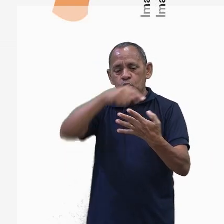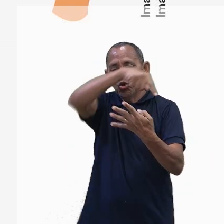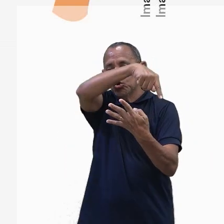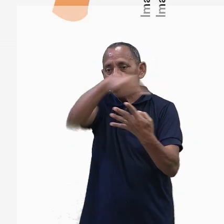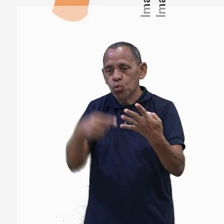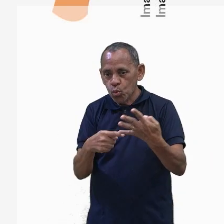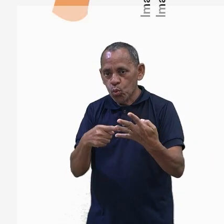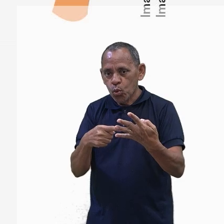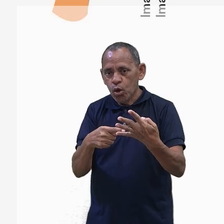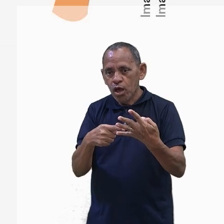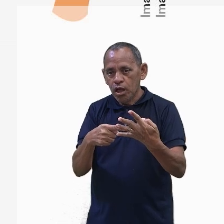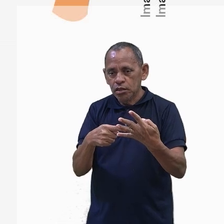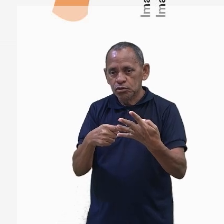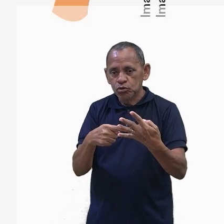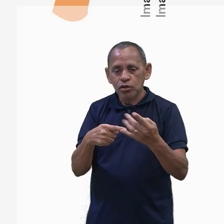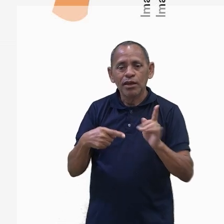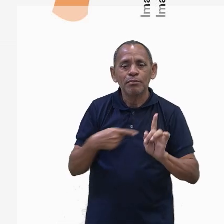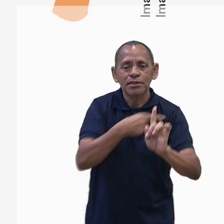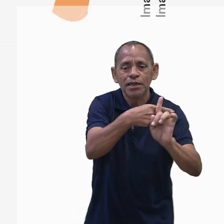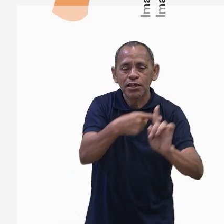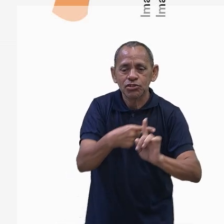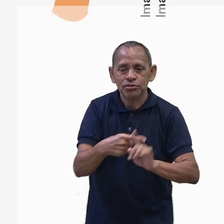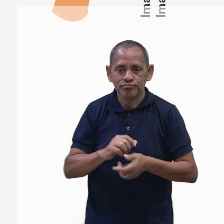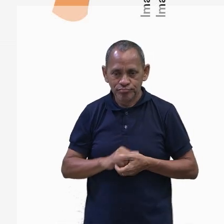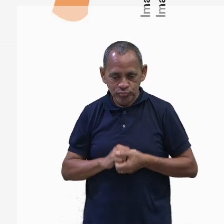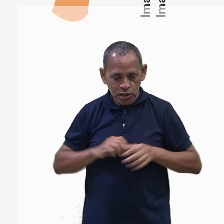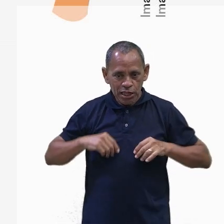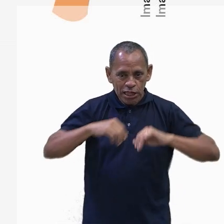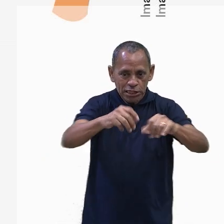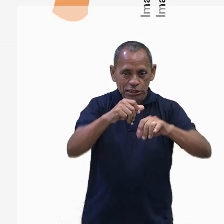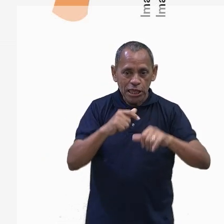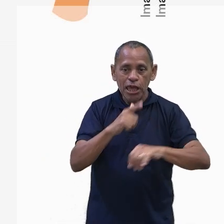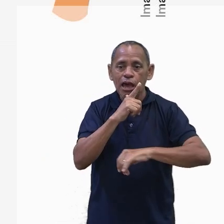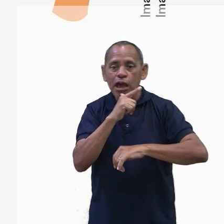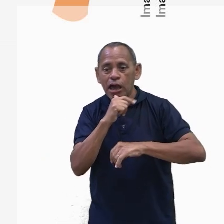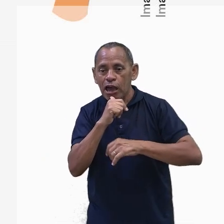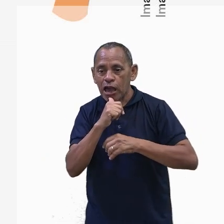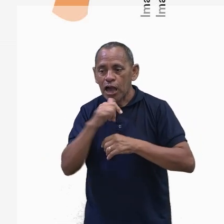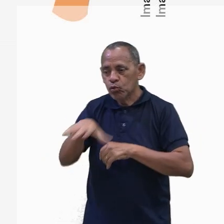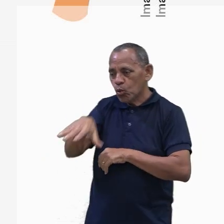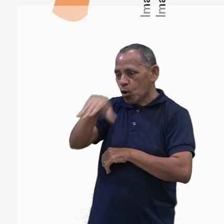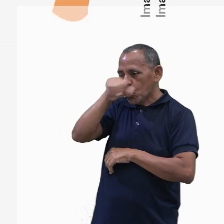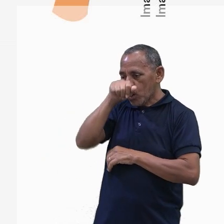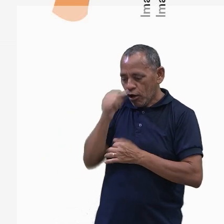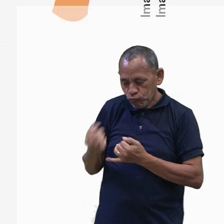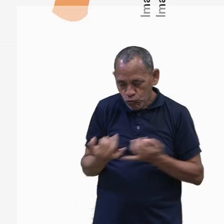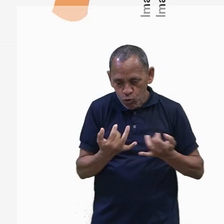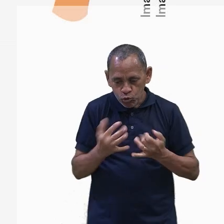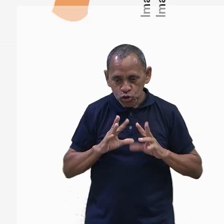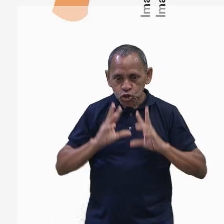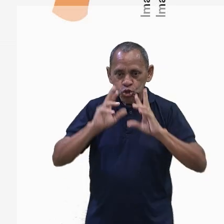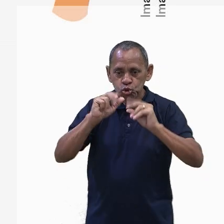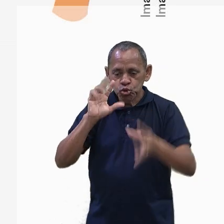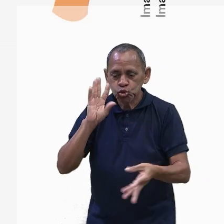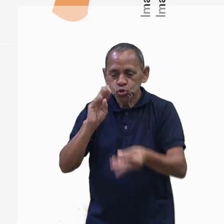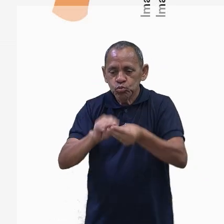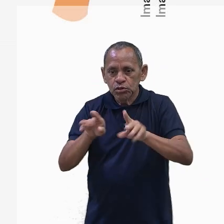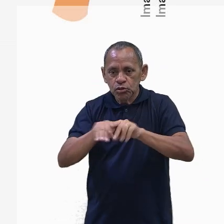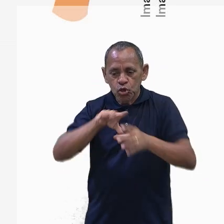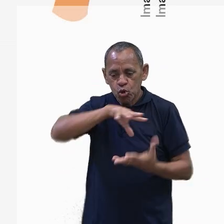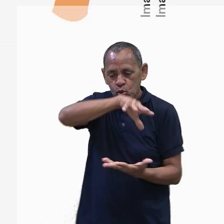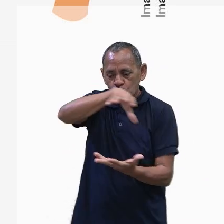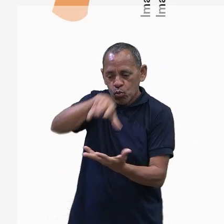eram fundamentais: terra, água, ar e fogo. Tudo isso era que constituía o mundo.